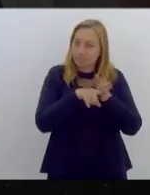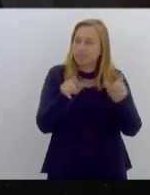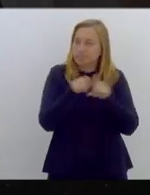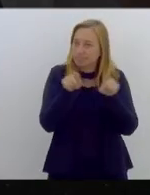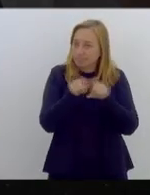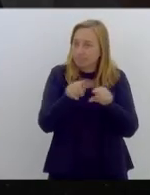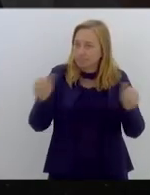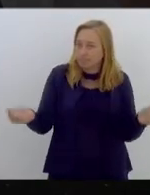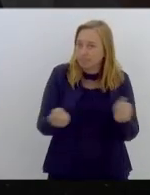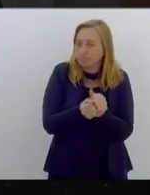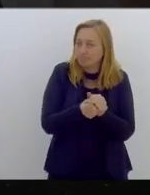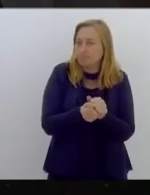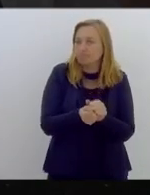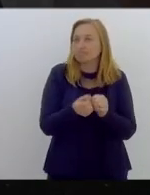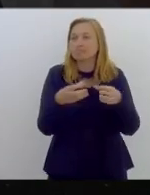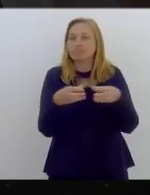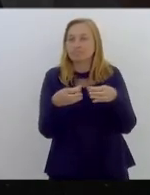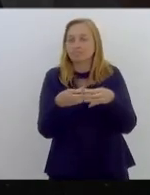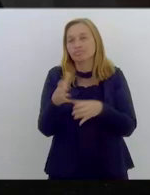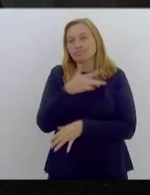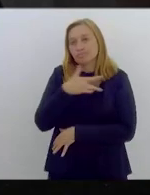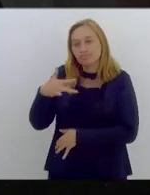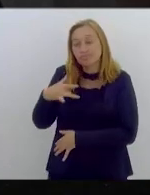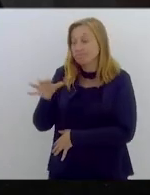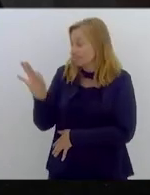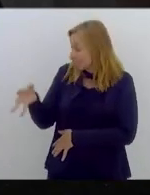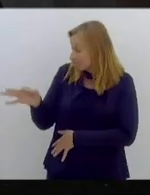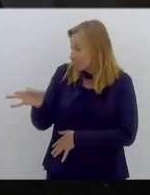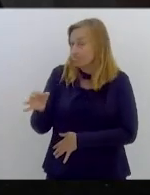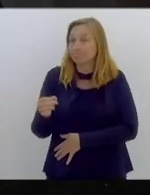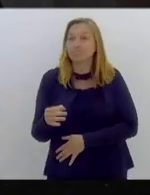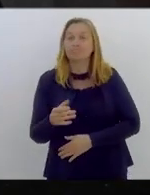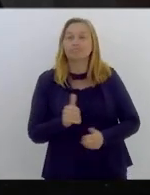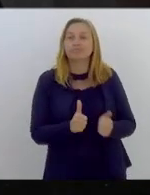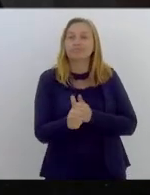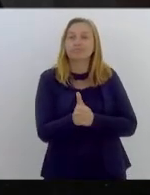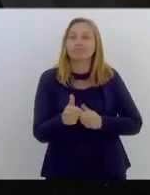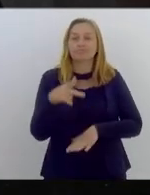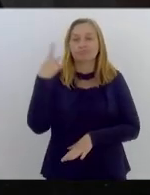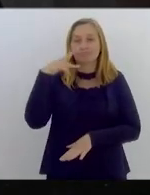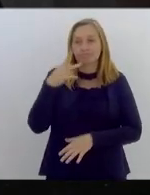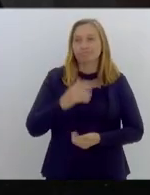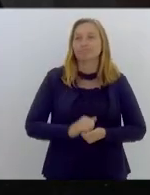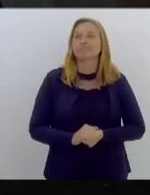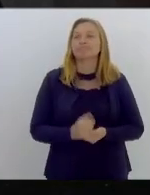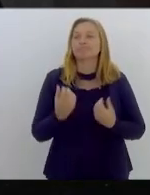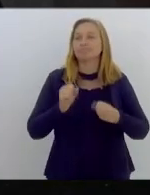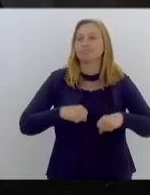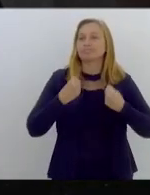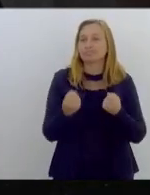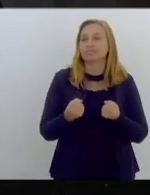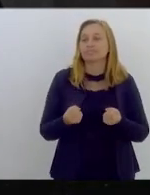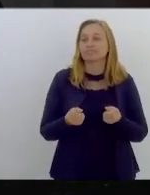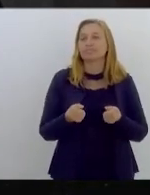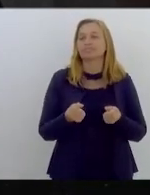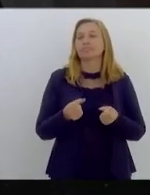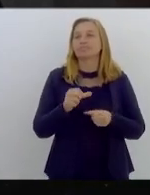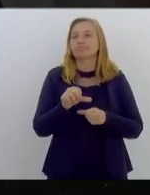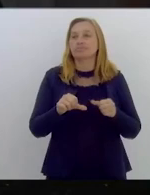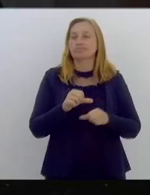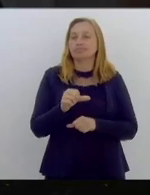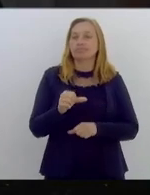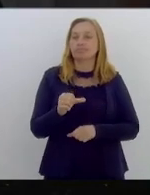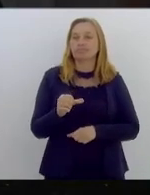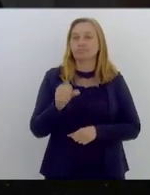envolvido, pela Comissão de Saúde, por óbvio, e pela Frente Parlamentar em defesa da reforma psiquiátrica e da